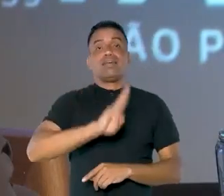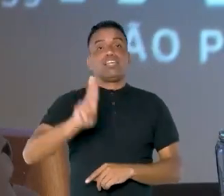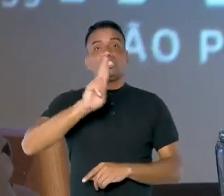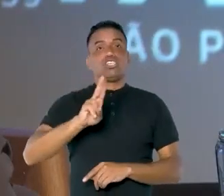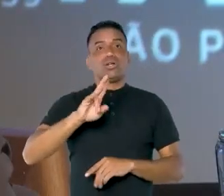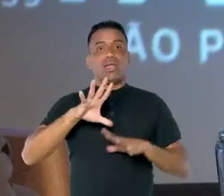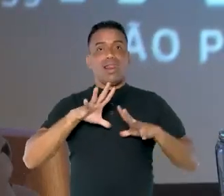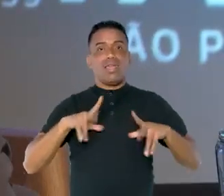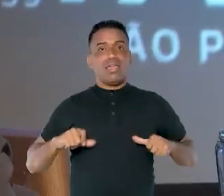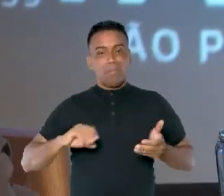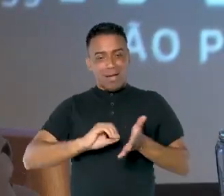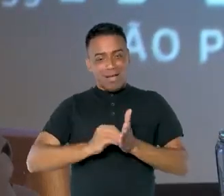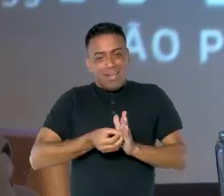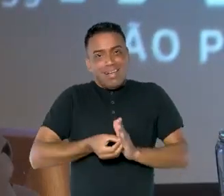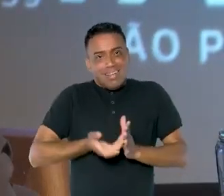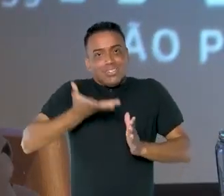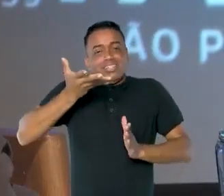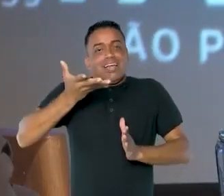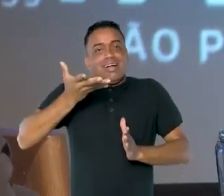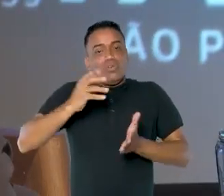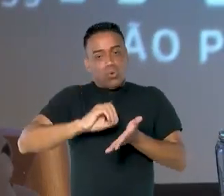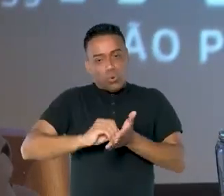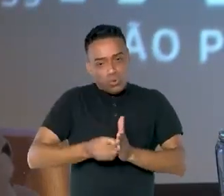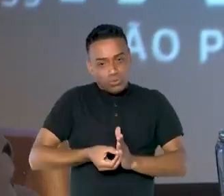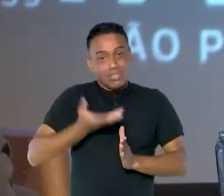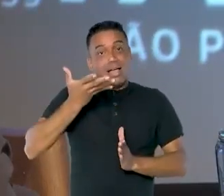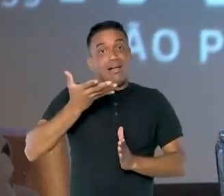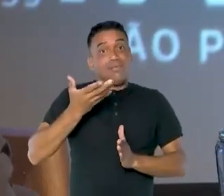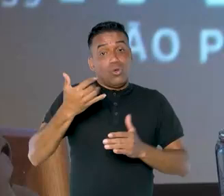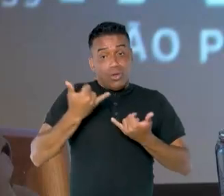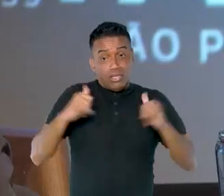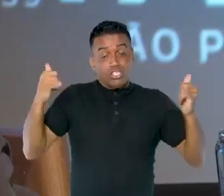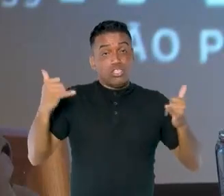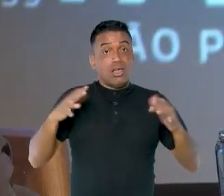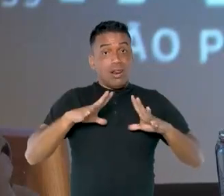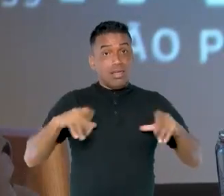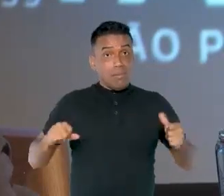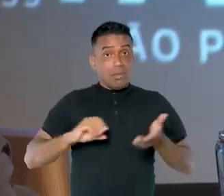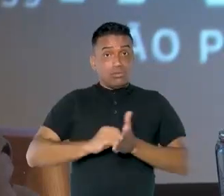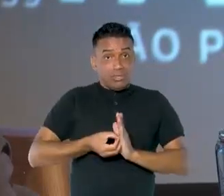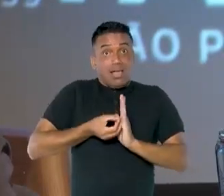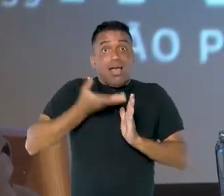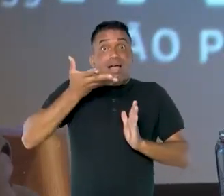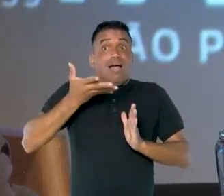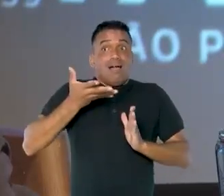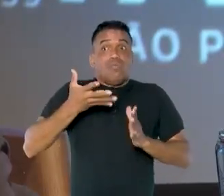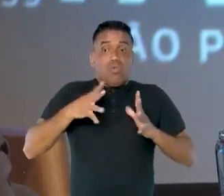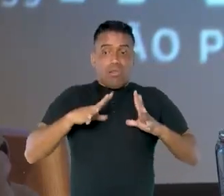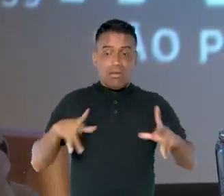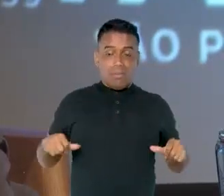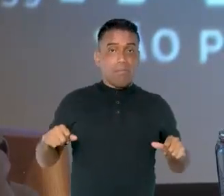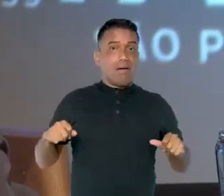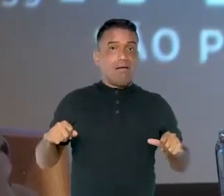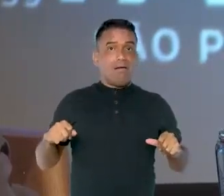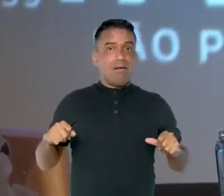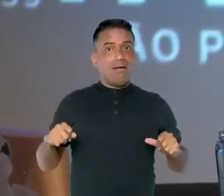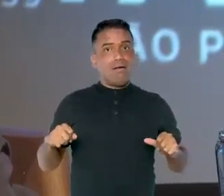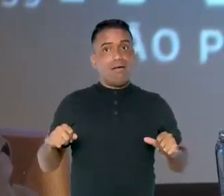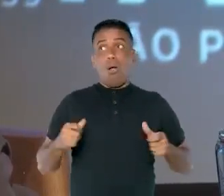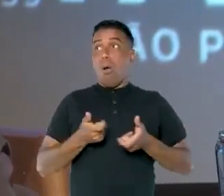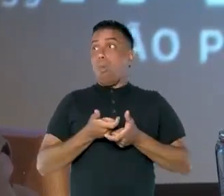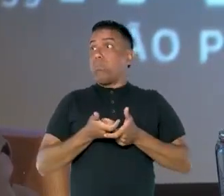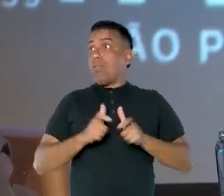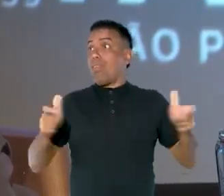limpa, não é? Uma energia barata, limpa, abundante, que pode ser um caminho